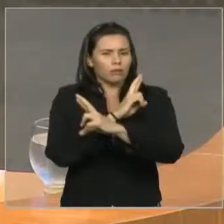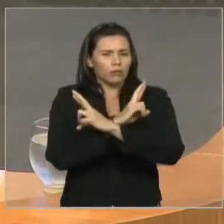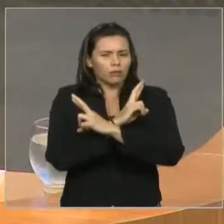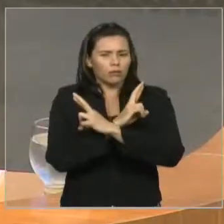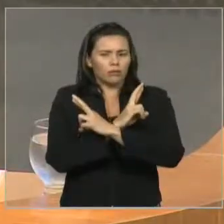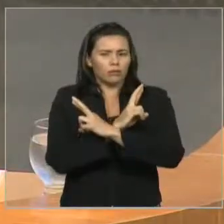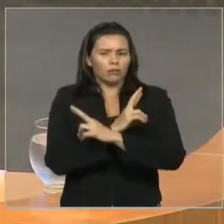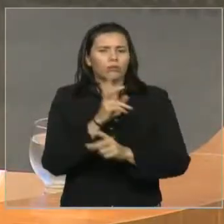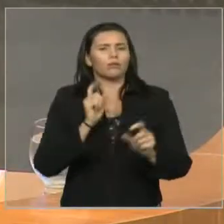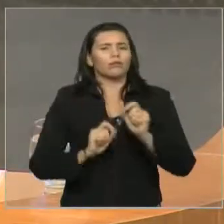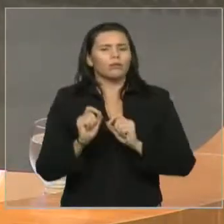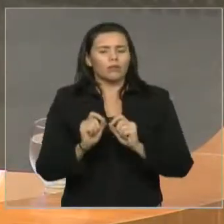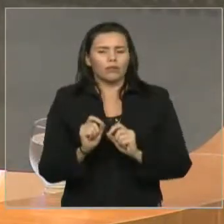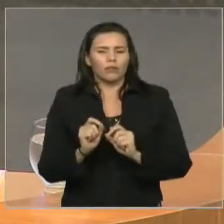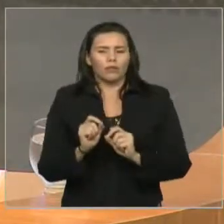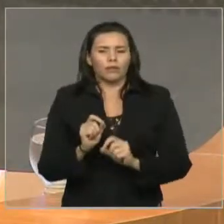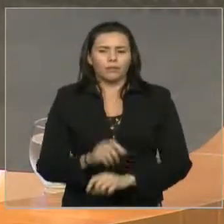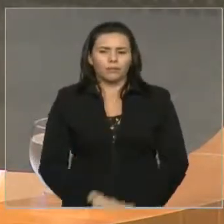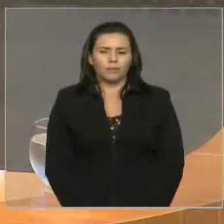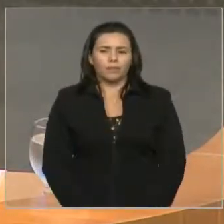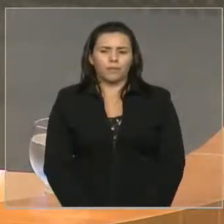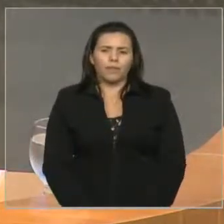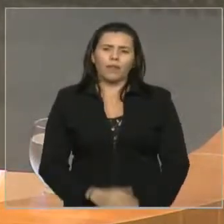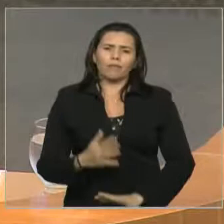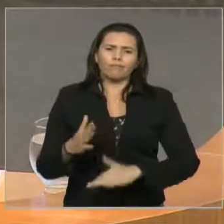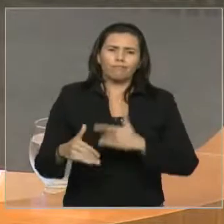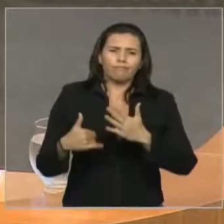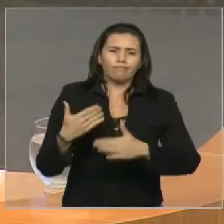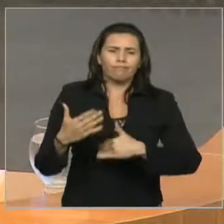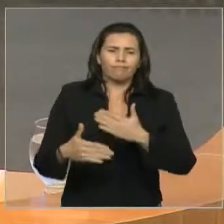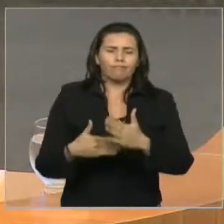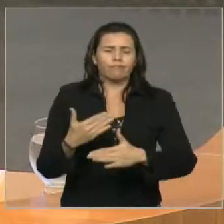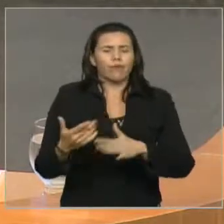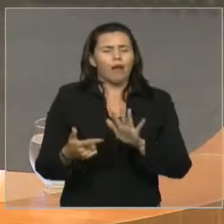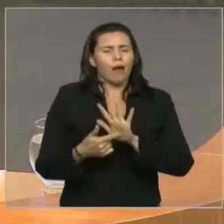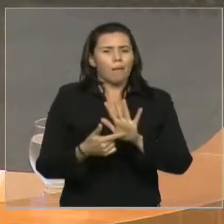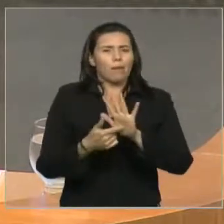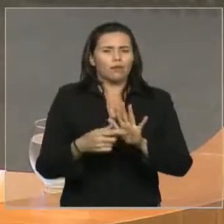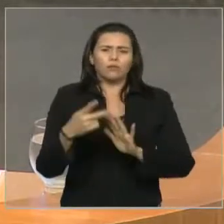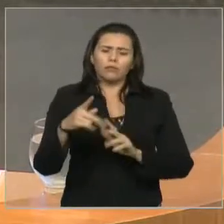novo, fato que foi ficando cada vez mais evidente com o tempo.